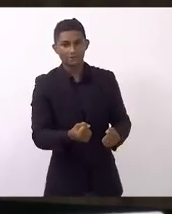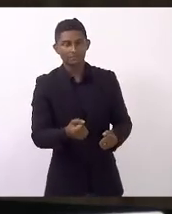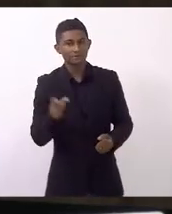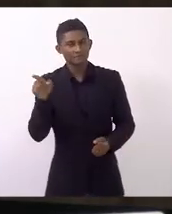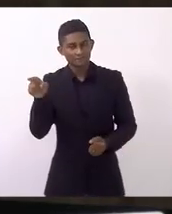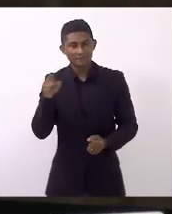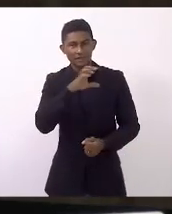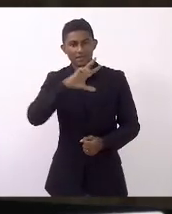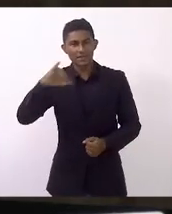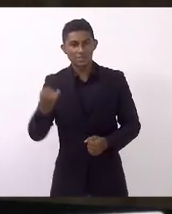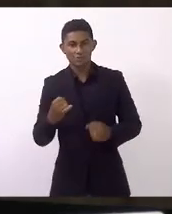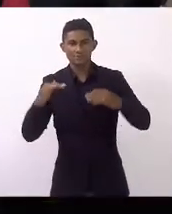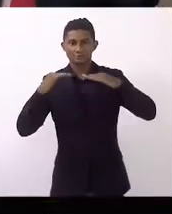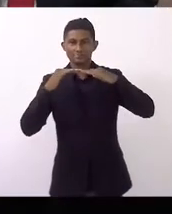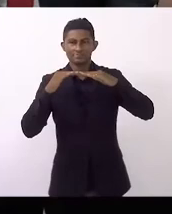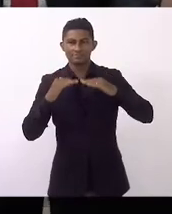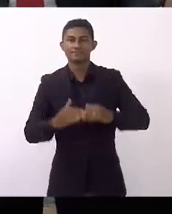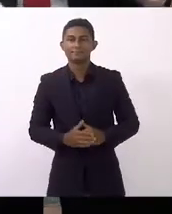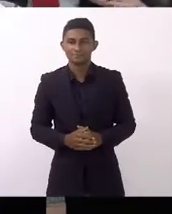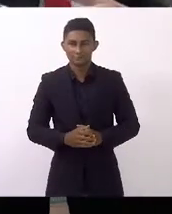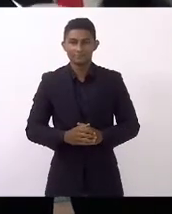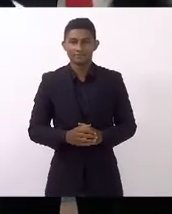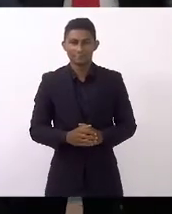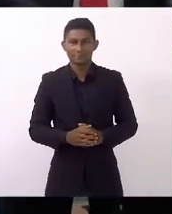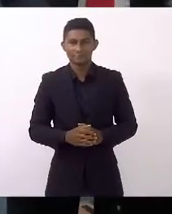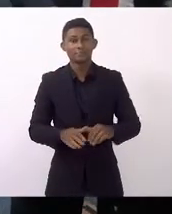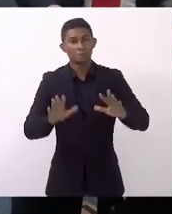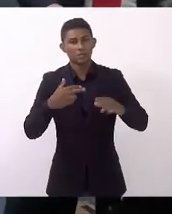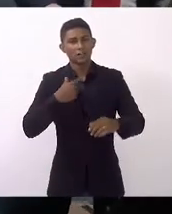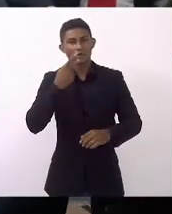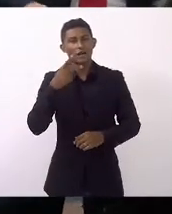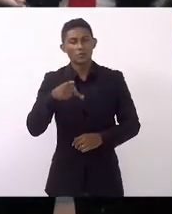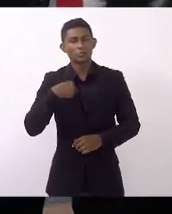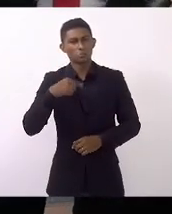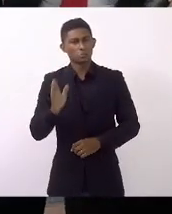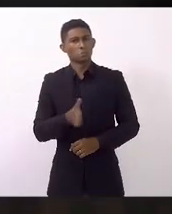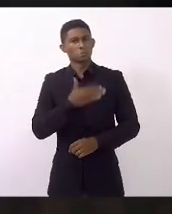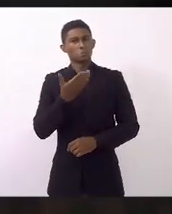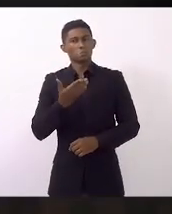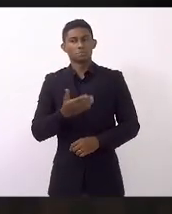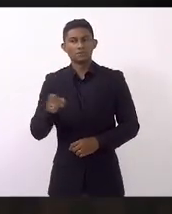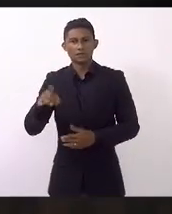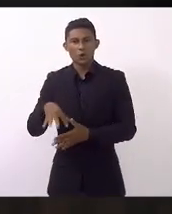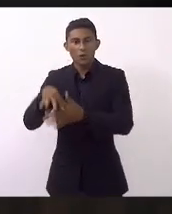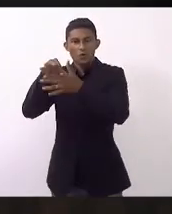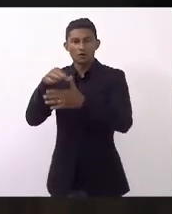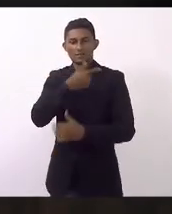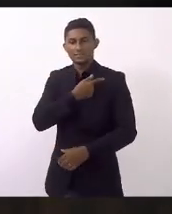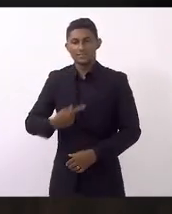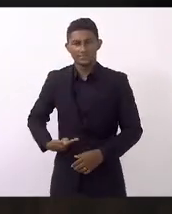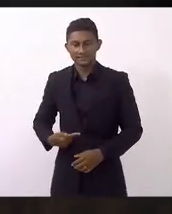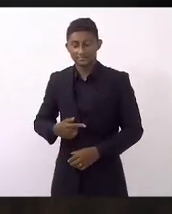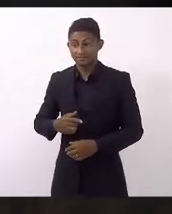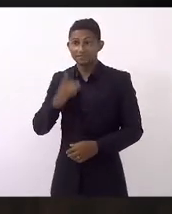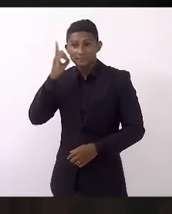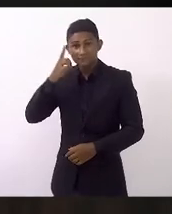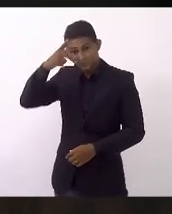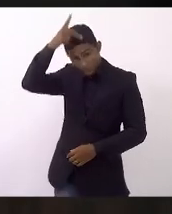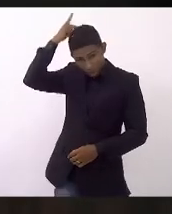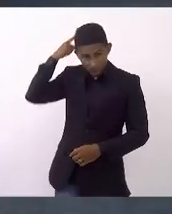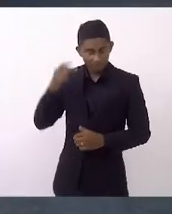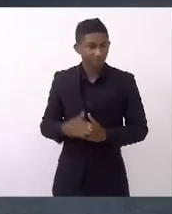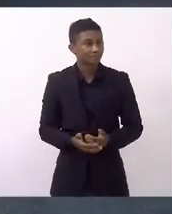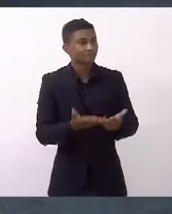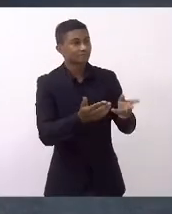parecer da CCJ. Do governo. Mas registro a minha surpresa aqui. Do líder do governo, deputado Luiz. Senhor